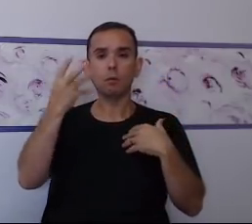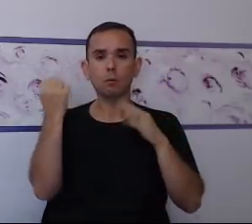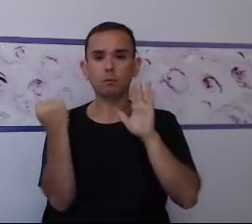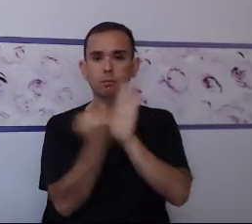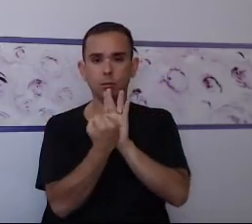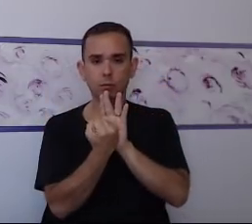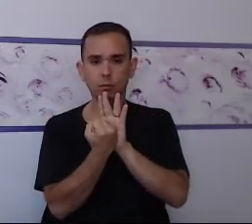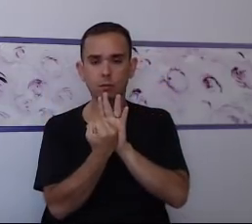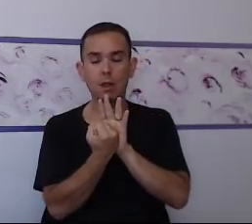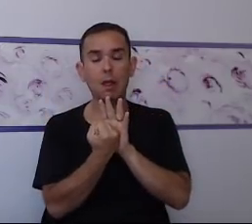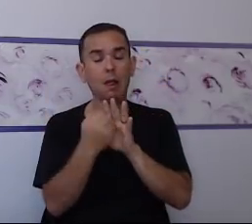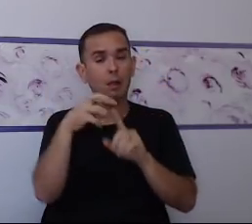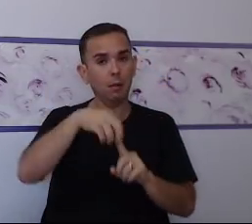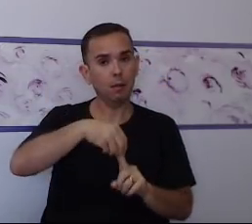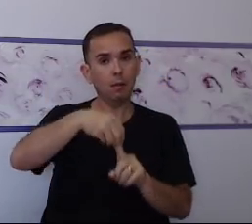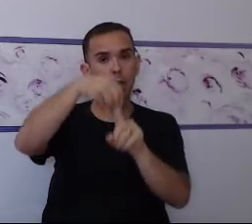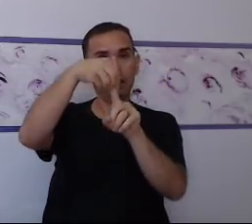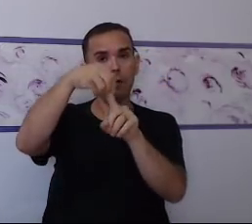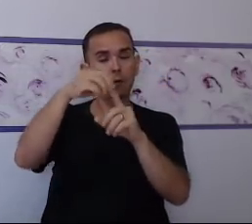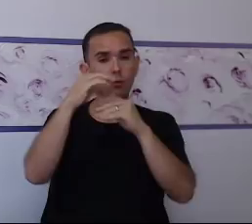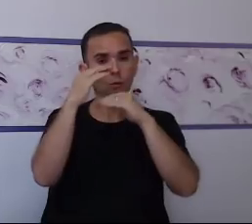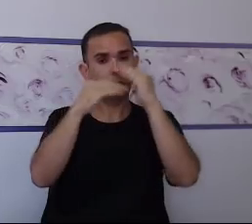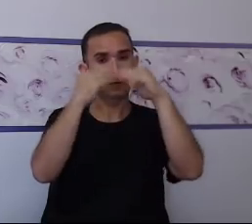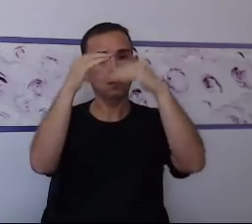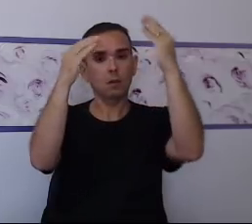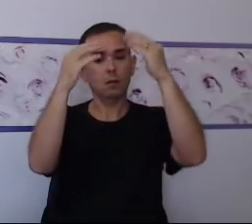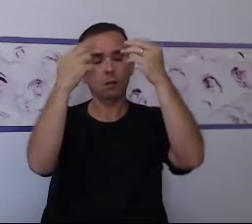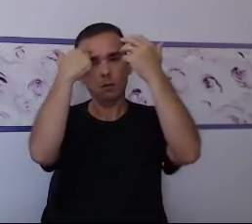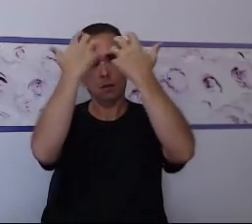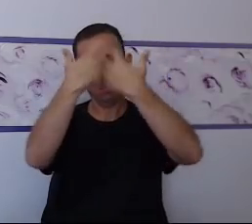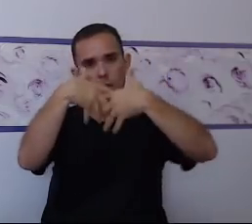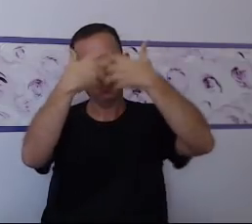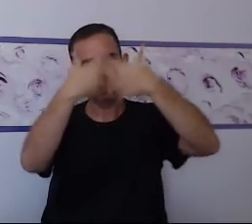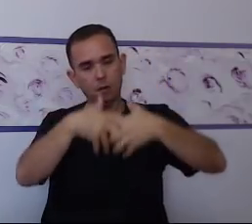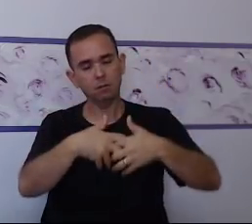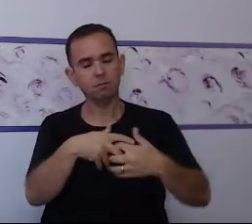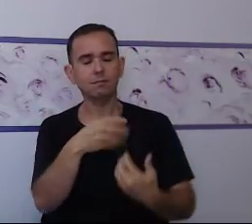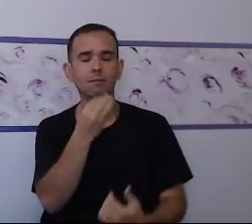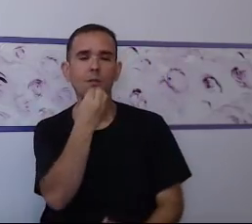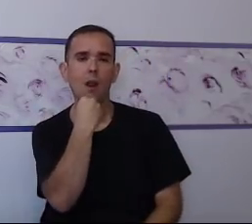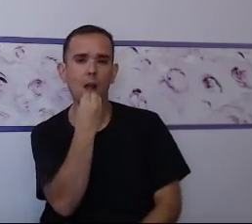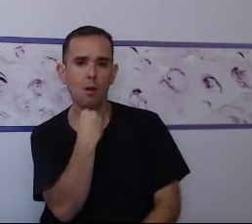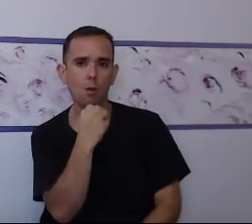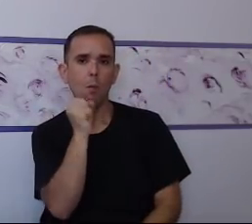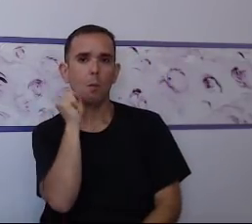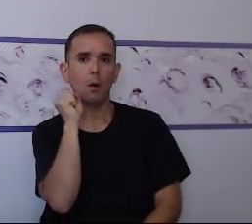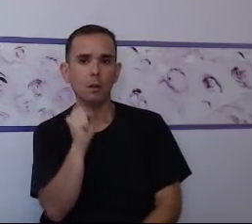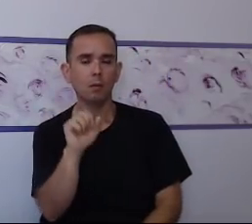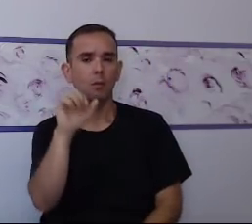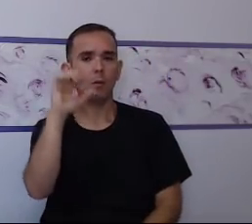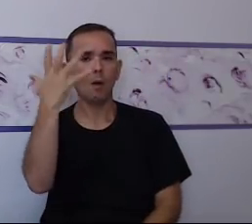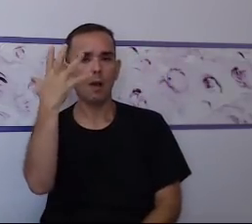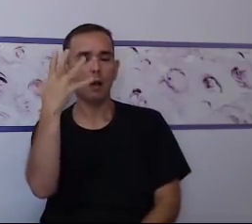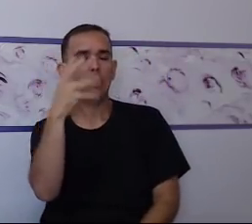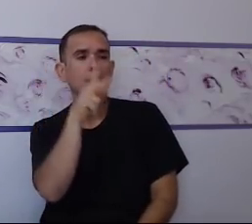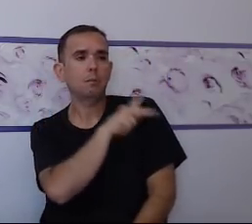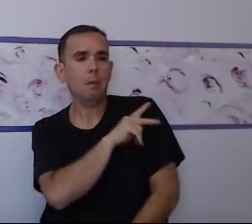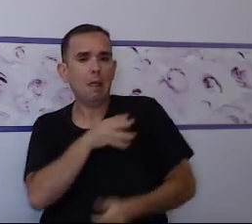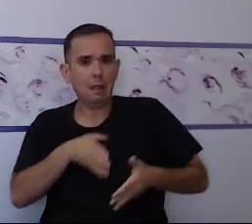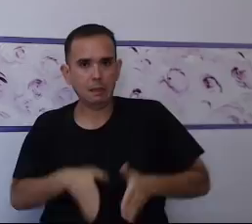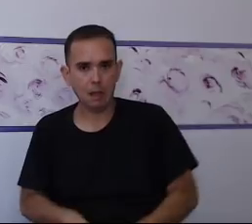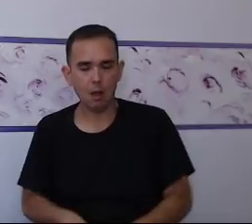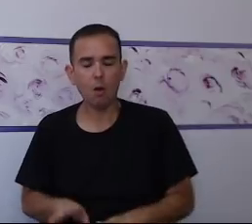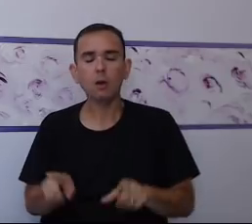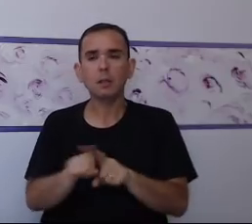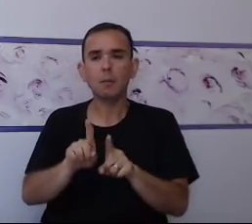lesão, principalmente no desenvolvimento do cérebro imaturo, podendo ocorrer no período pré-natal,